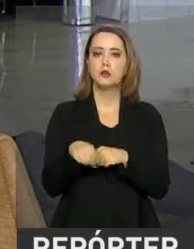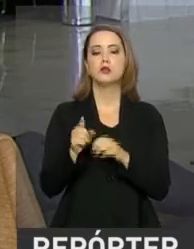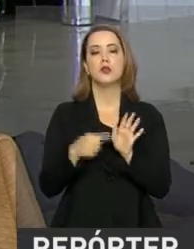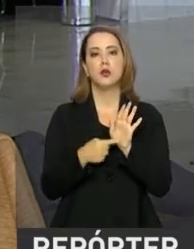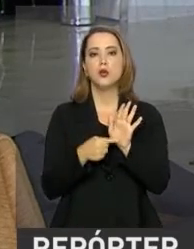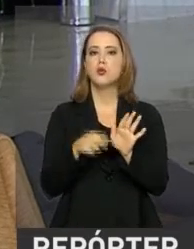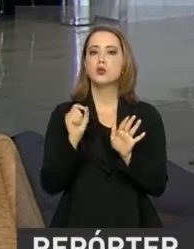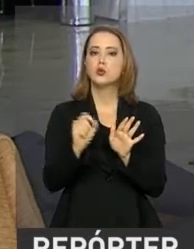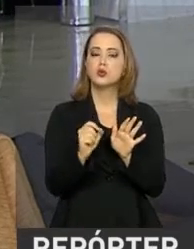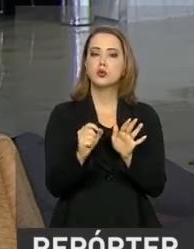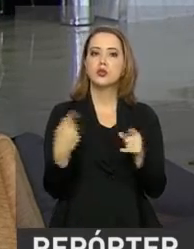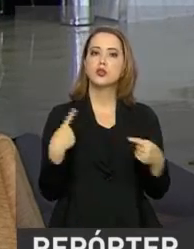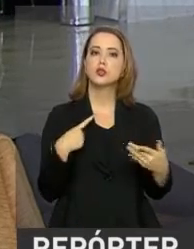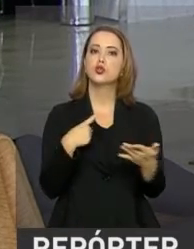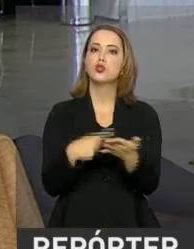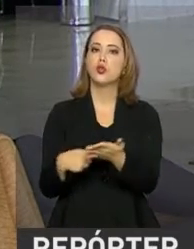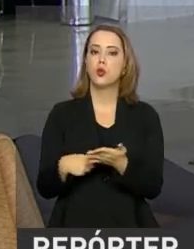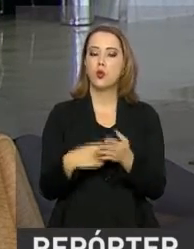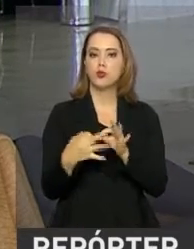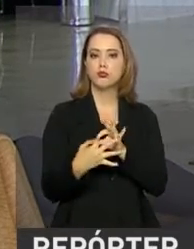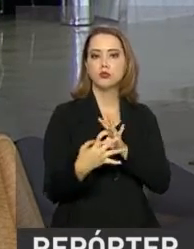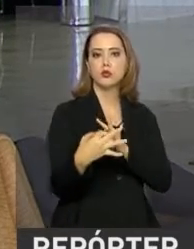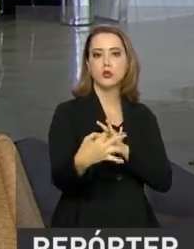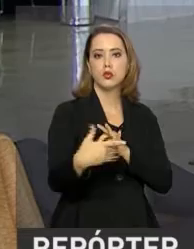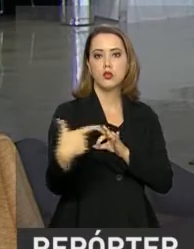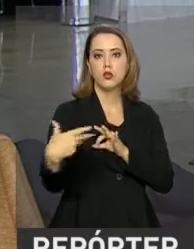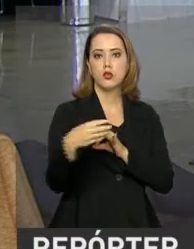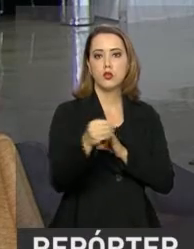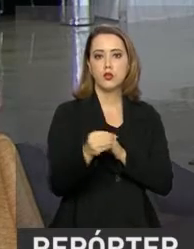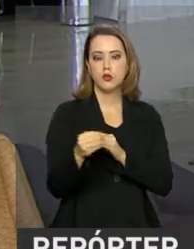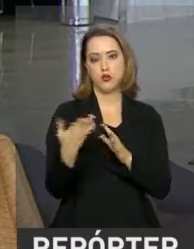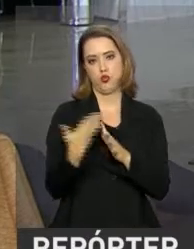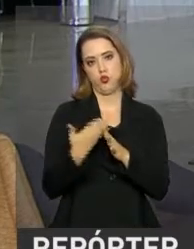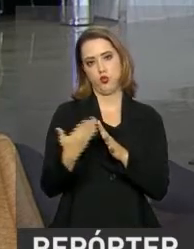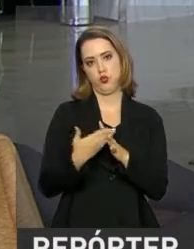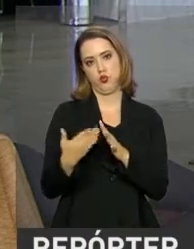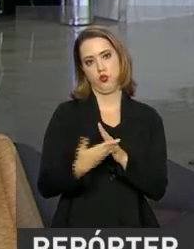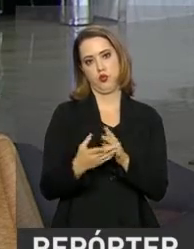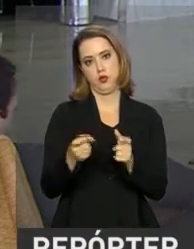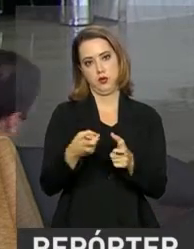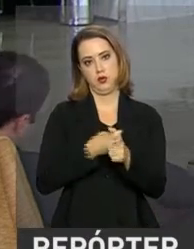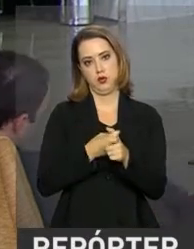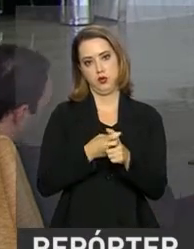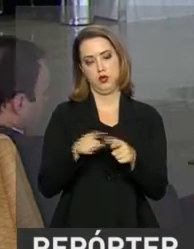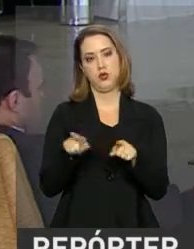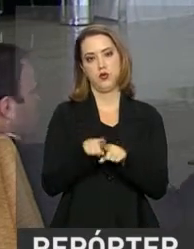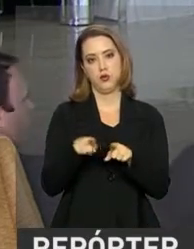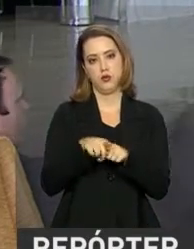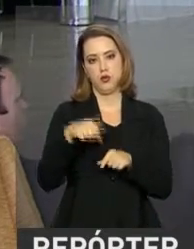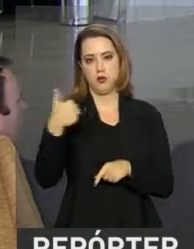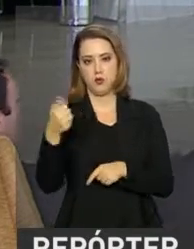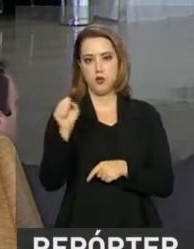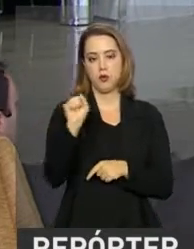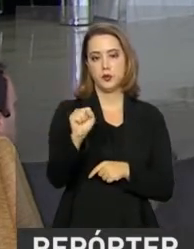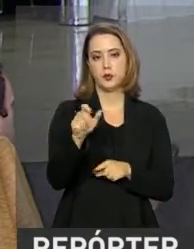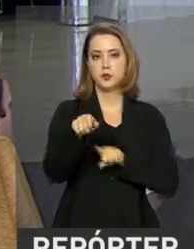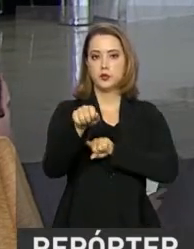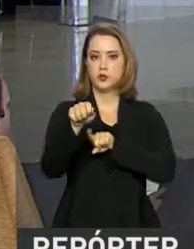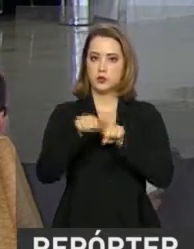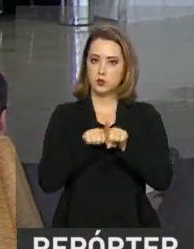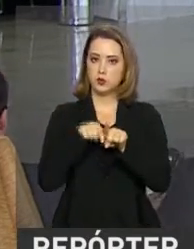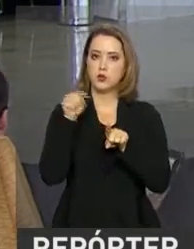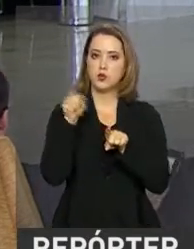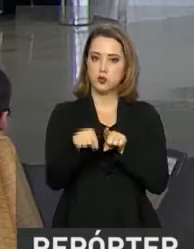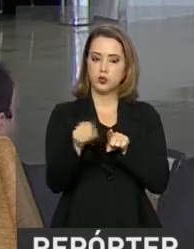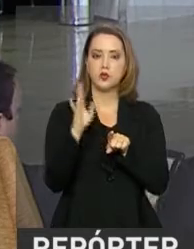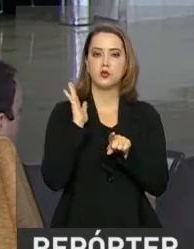proposta prévia alongar a dívida dos estados em 20 anos e estabelecer um cronograma de 18 meses sendo que no